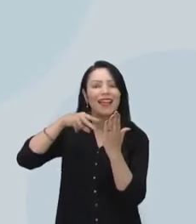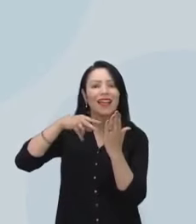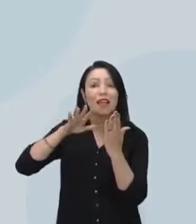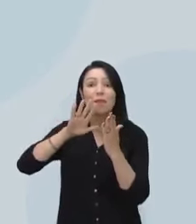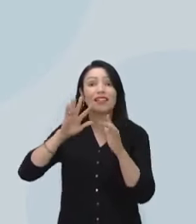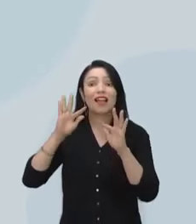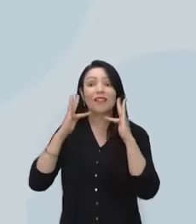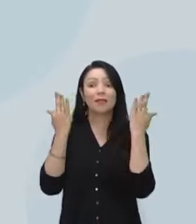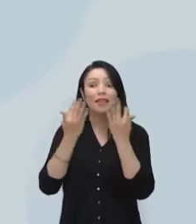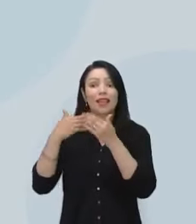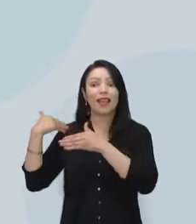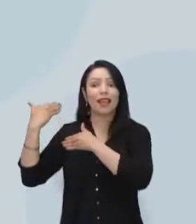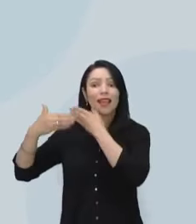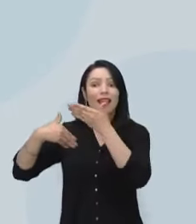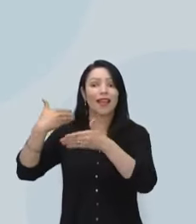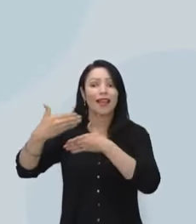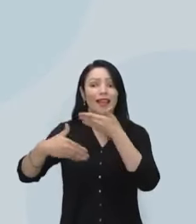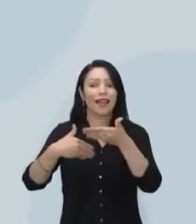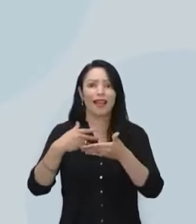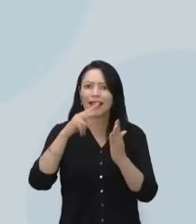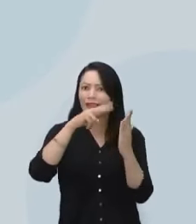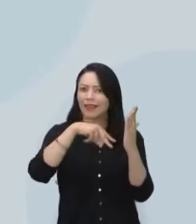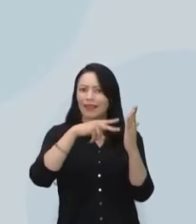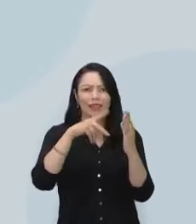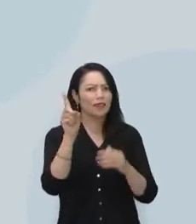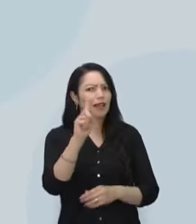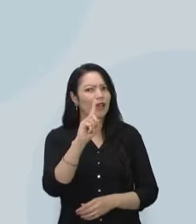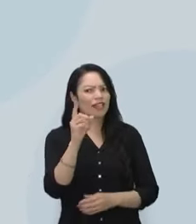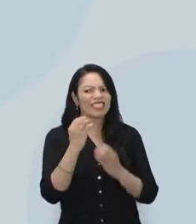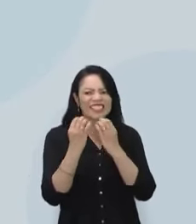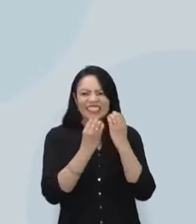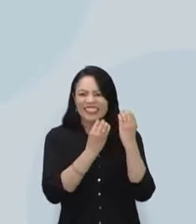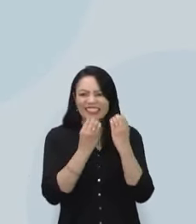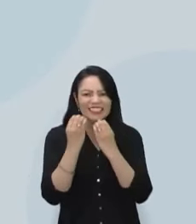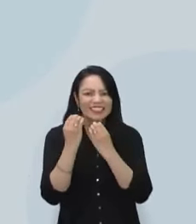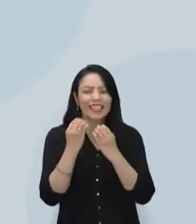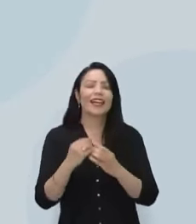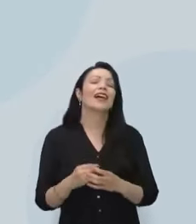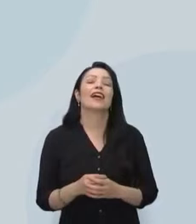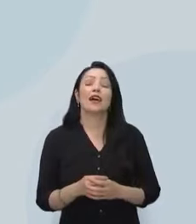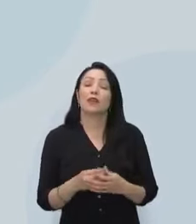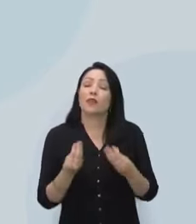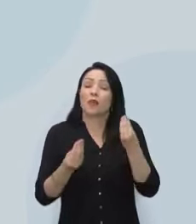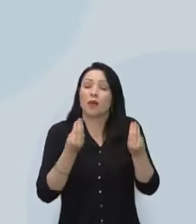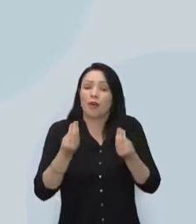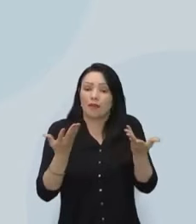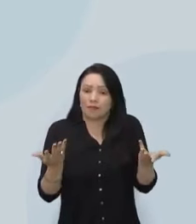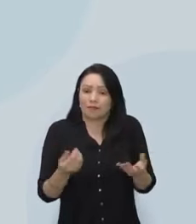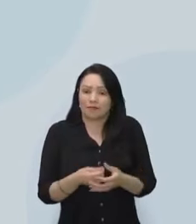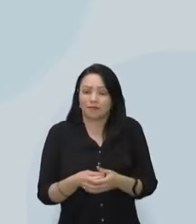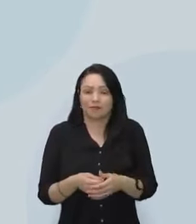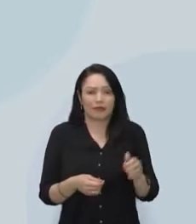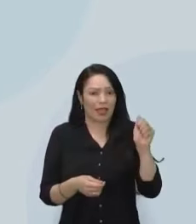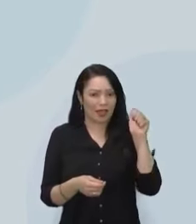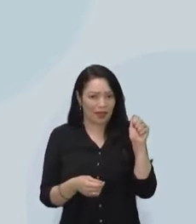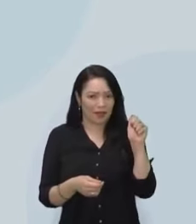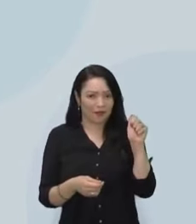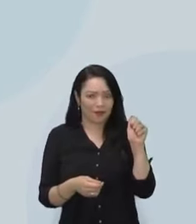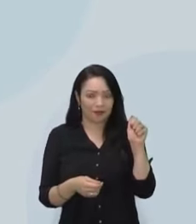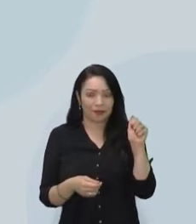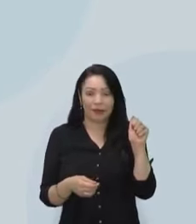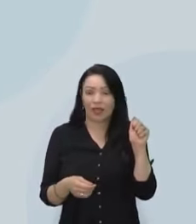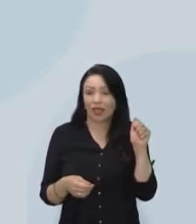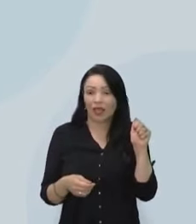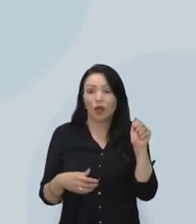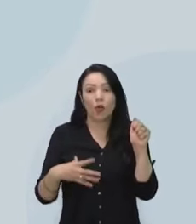família tem que roer os livros e não ler os livros, né? Então gerou um conflito. Como que isso foi resolvido? Hakumin começou a gostar